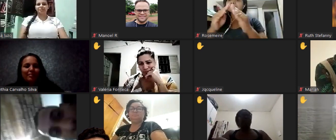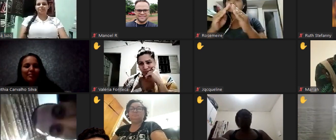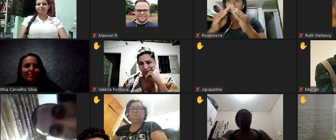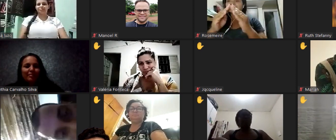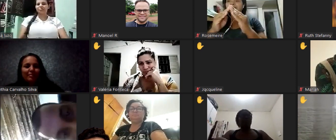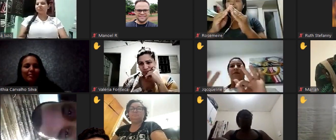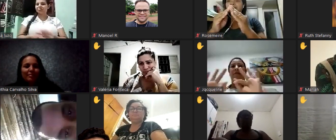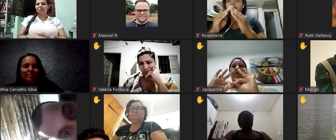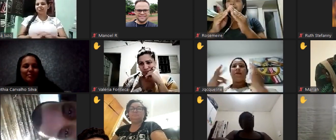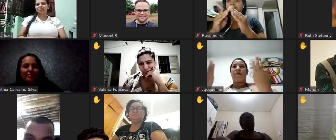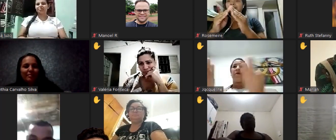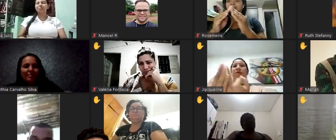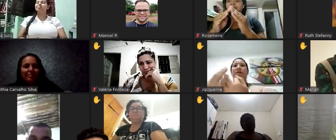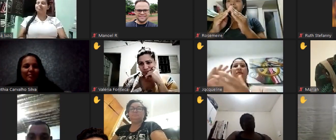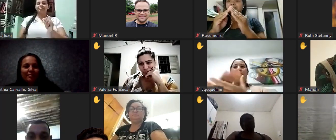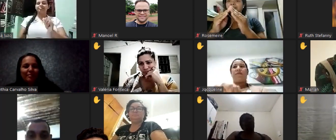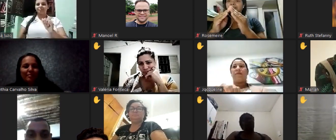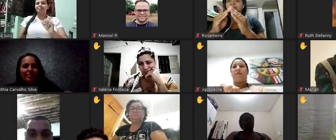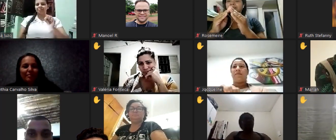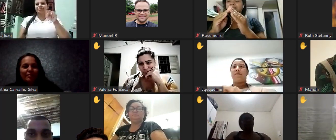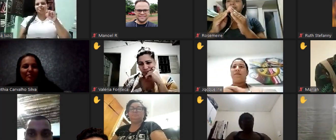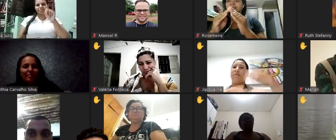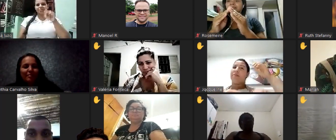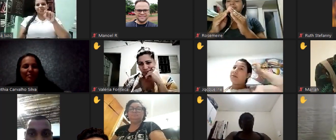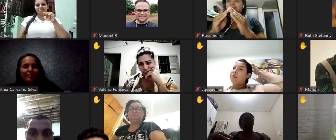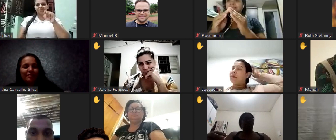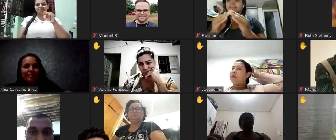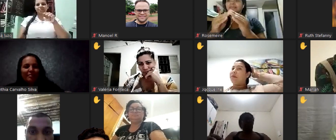Marido e o filho, certo?